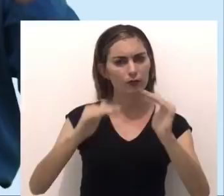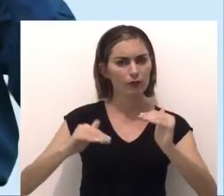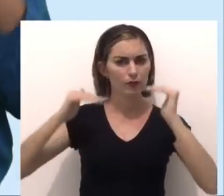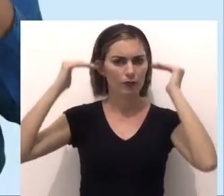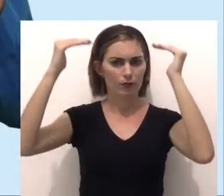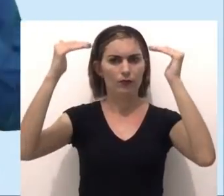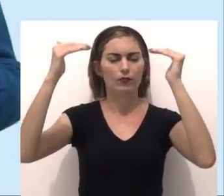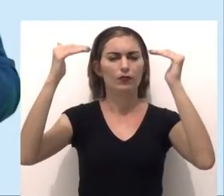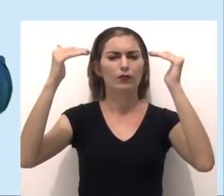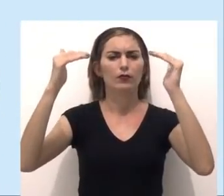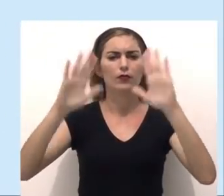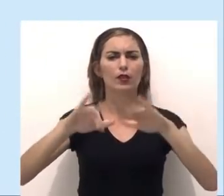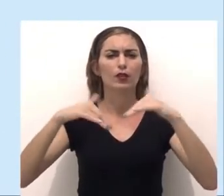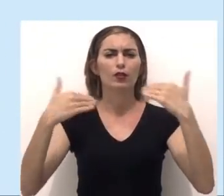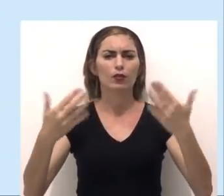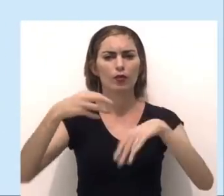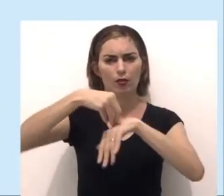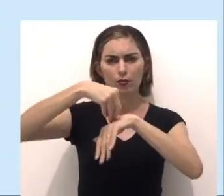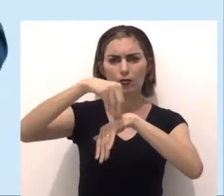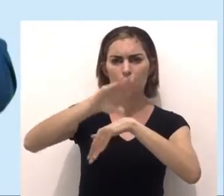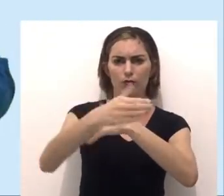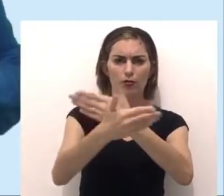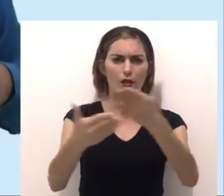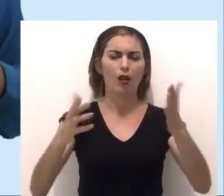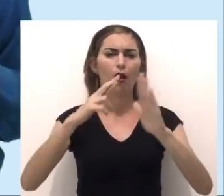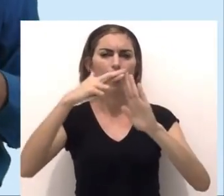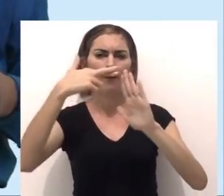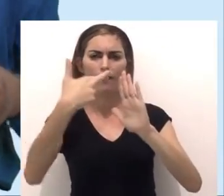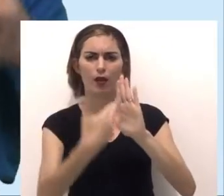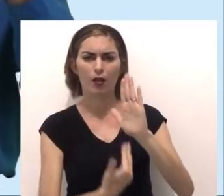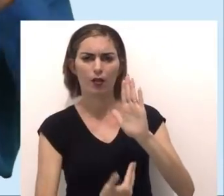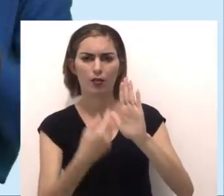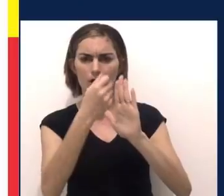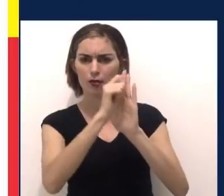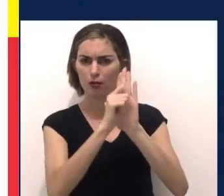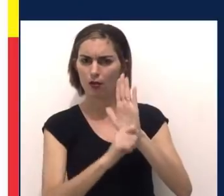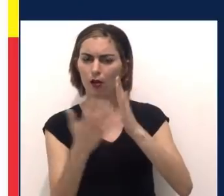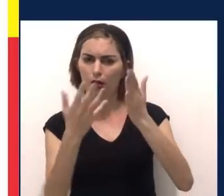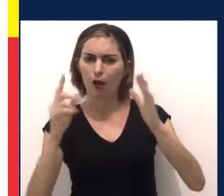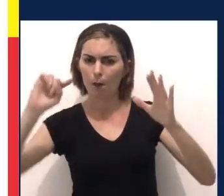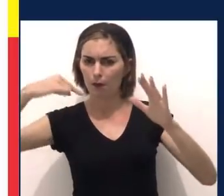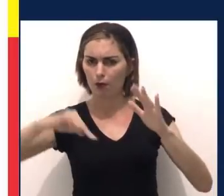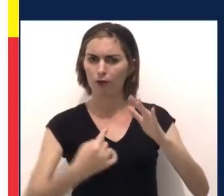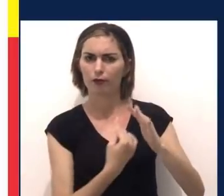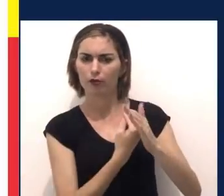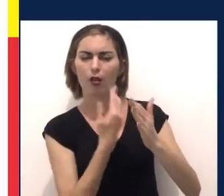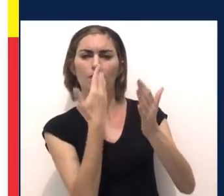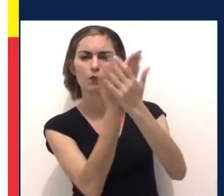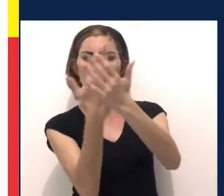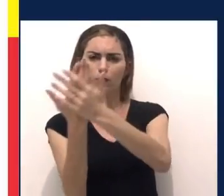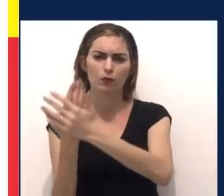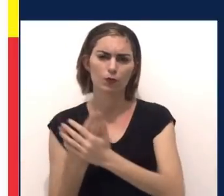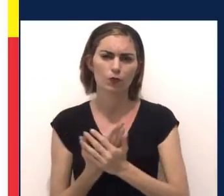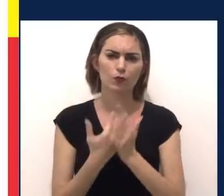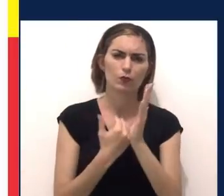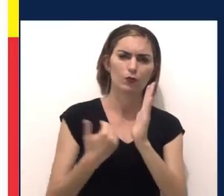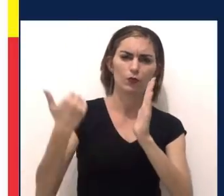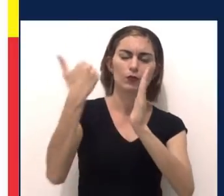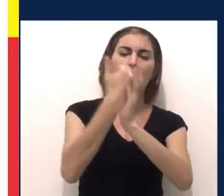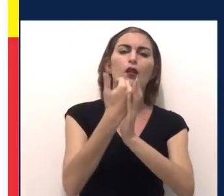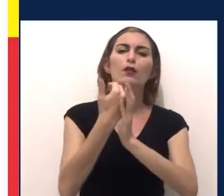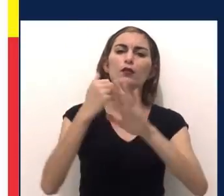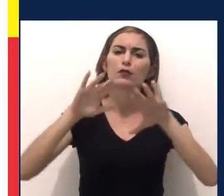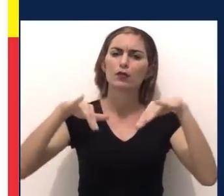para o absolutismo. Então, trago aqui para vocês uma referência, aqueles que quiserem se aprofundar